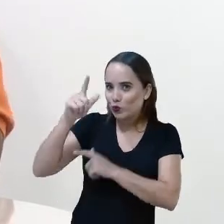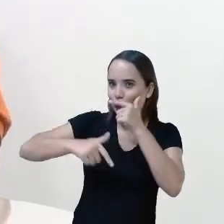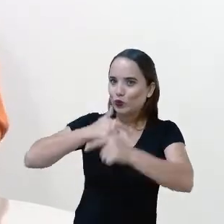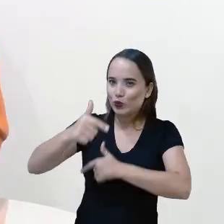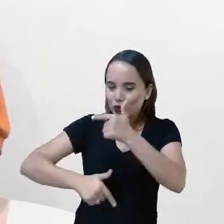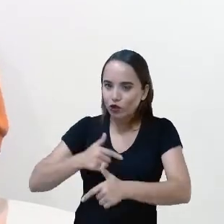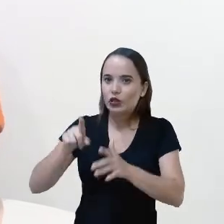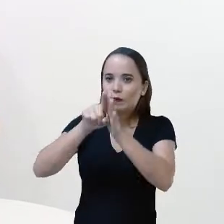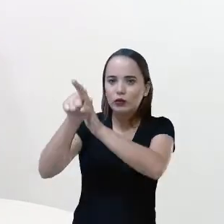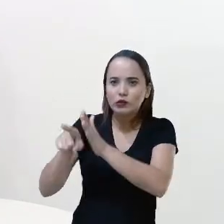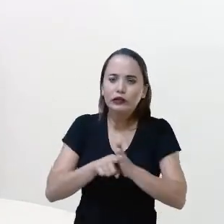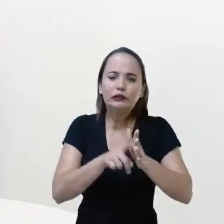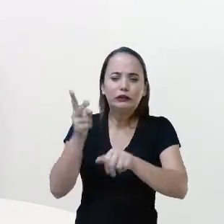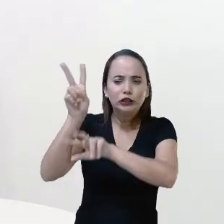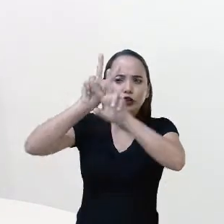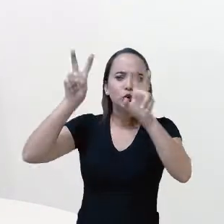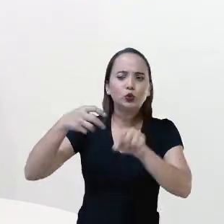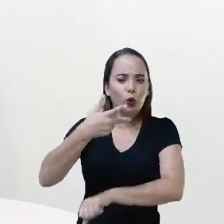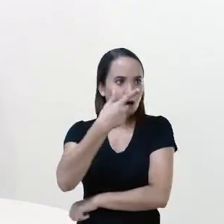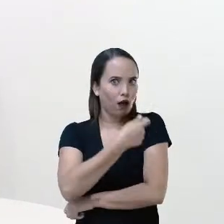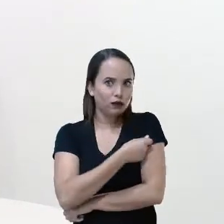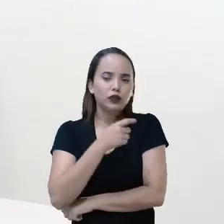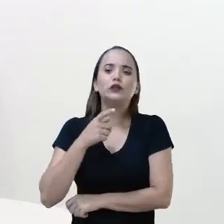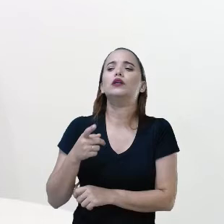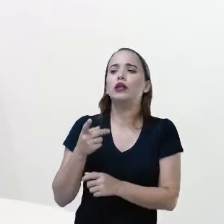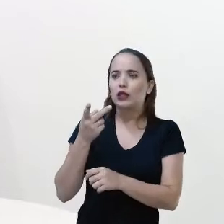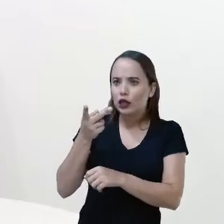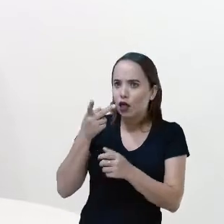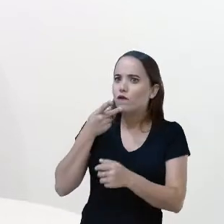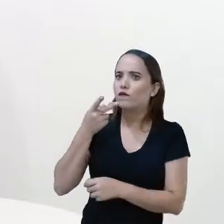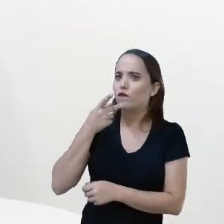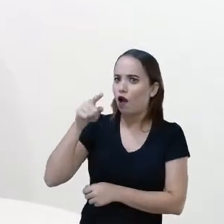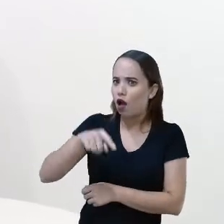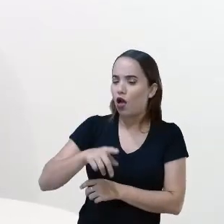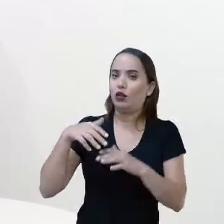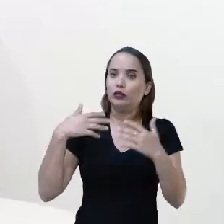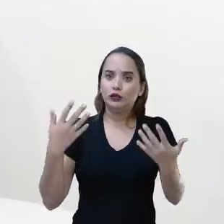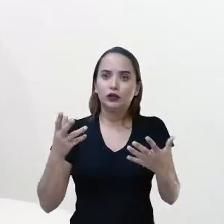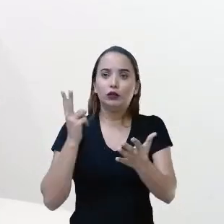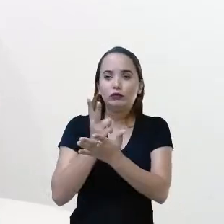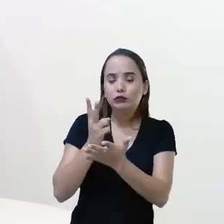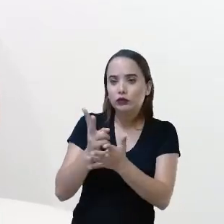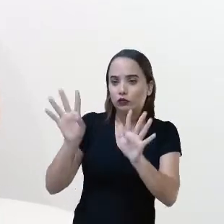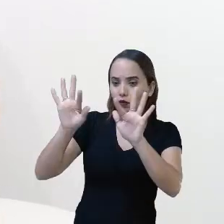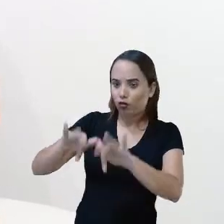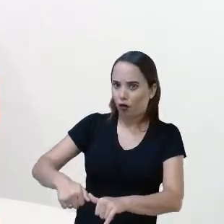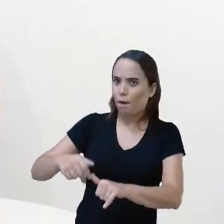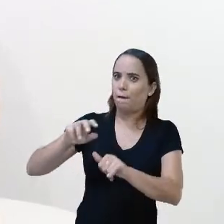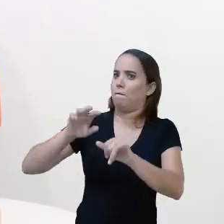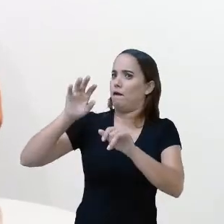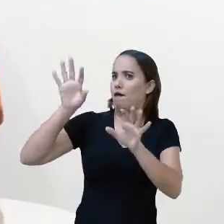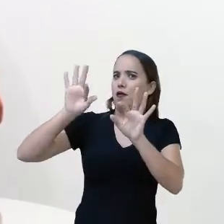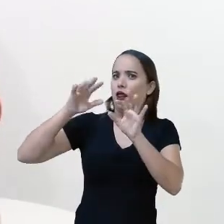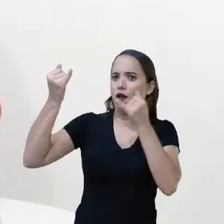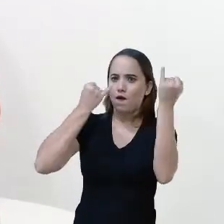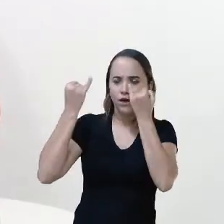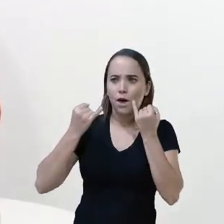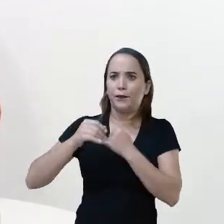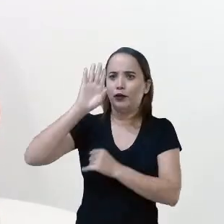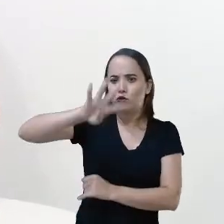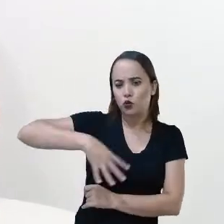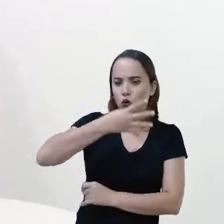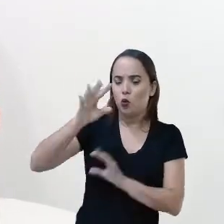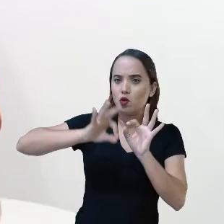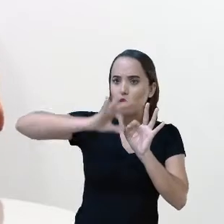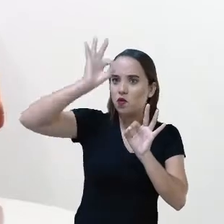pesquisa, consequentemente, terminamos com gráficos e tabelas. Hoje, especificamente, o professor está trabalhando gráficos. Então, o